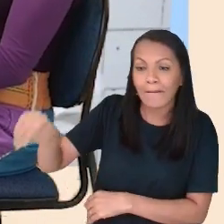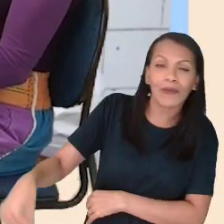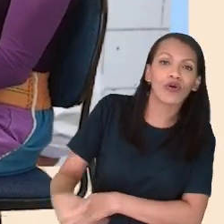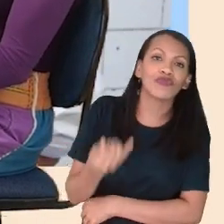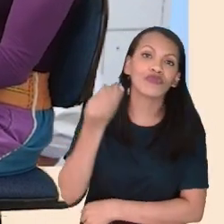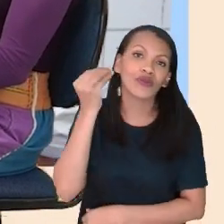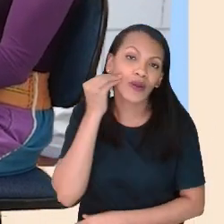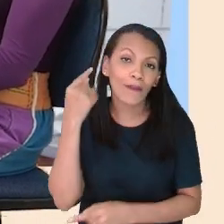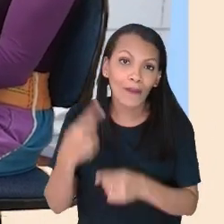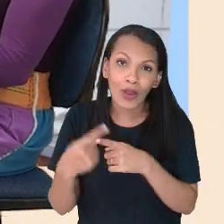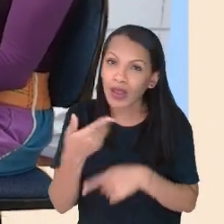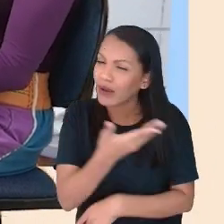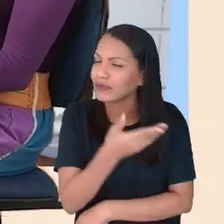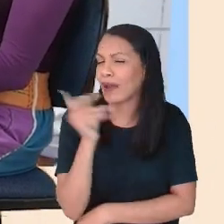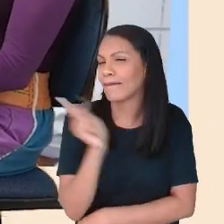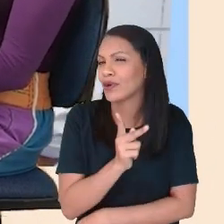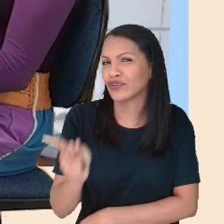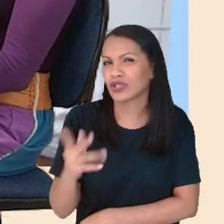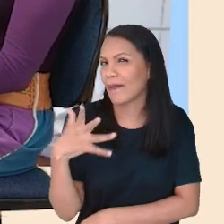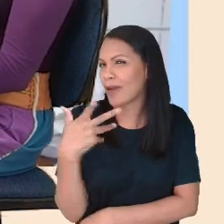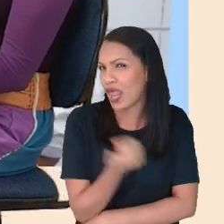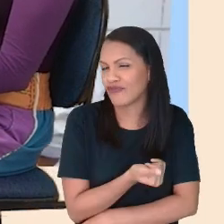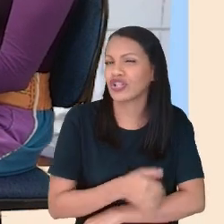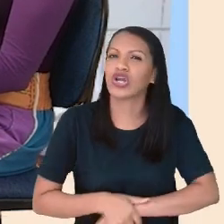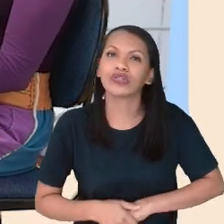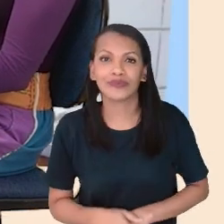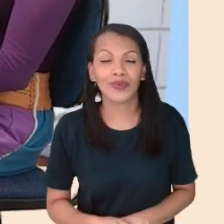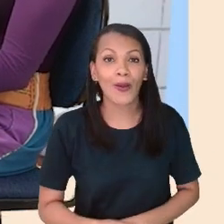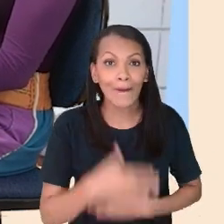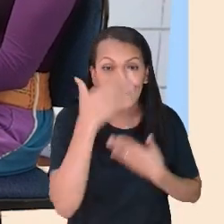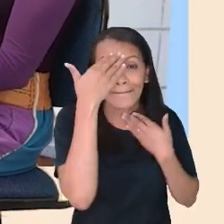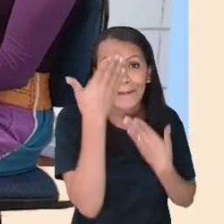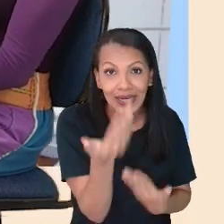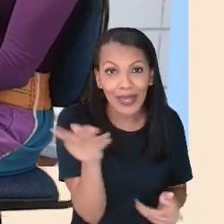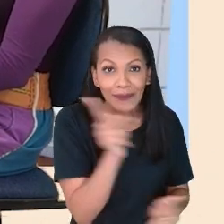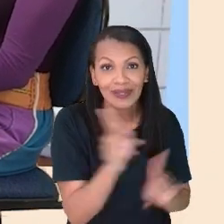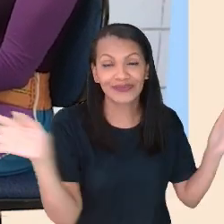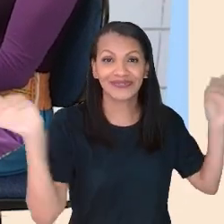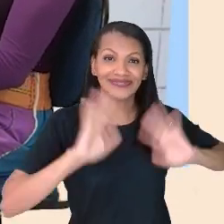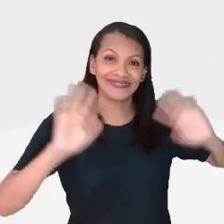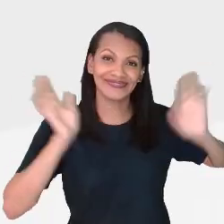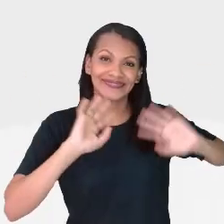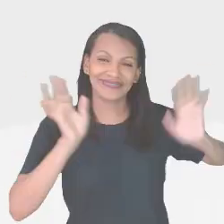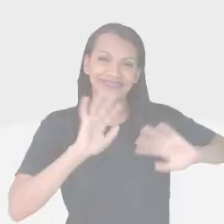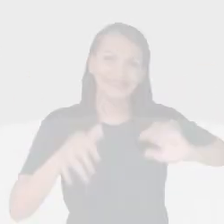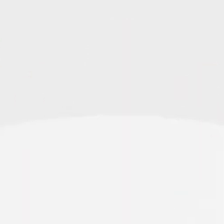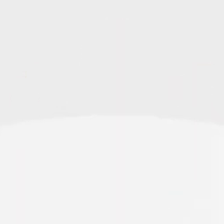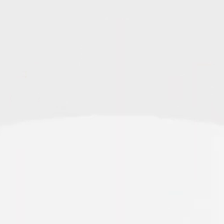Aproveitem, porque essa professora é maravilhosa. Obrigada, pessoal. Tchau, tchau. Tchau.